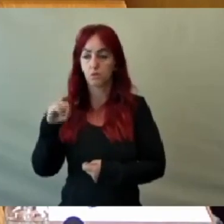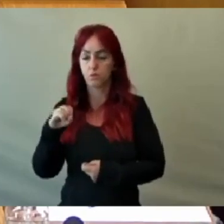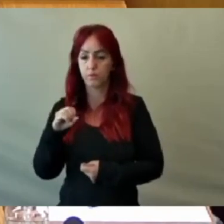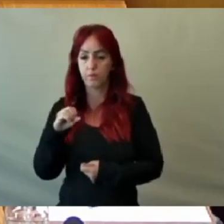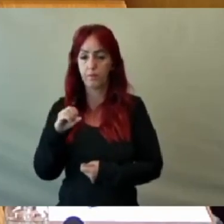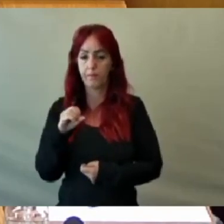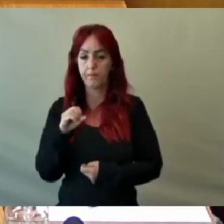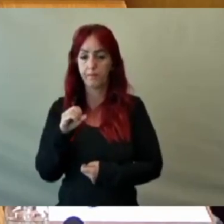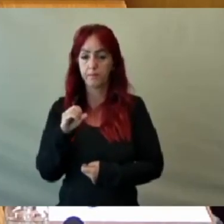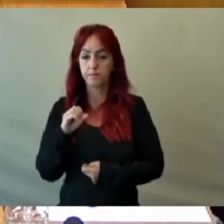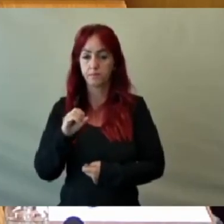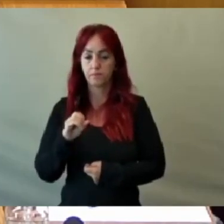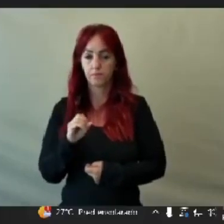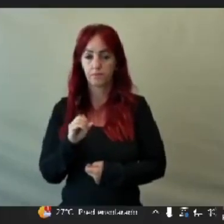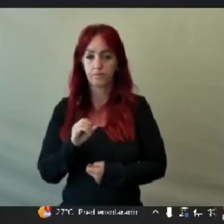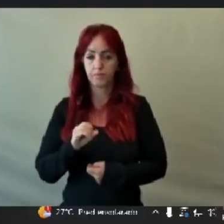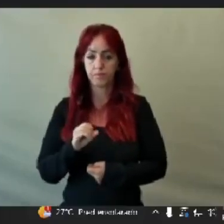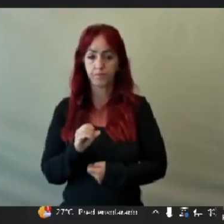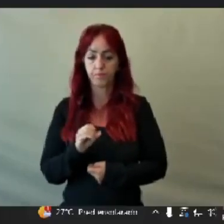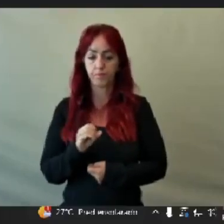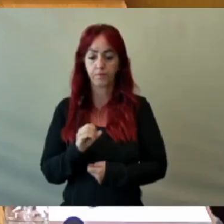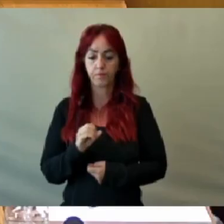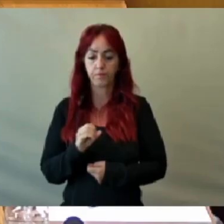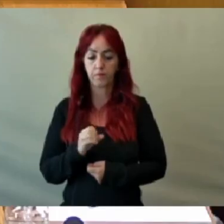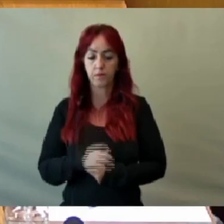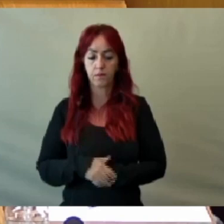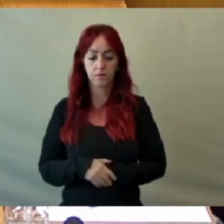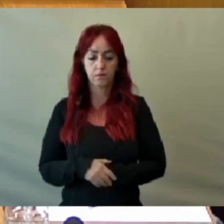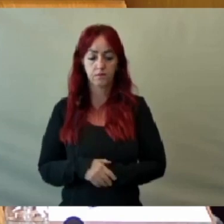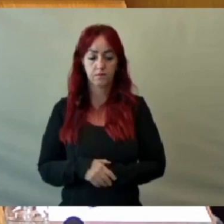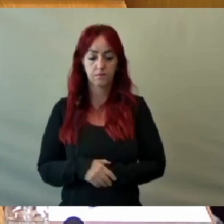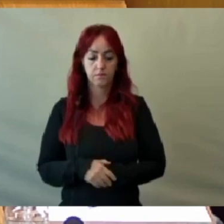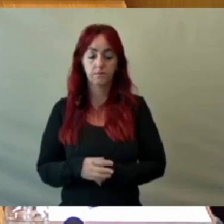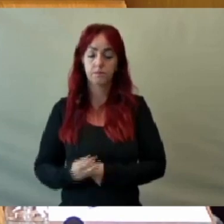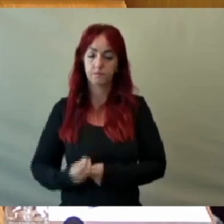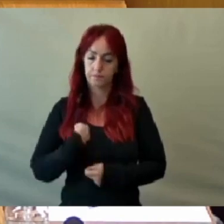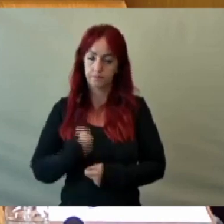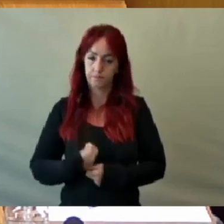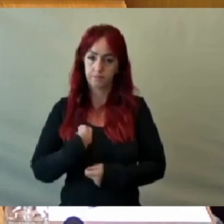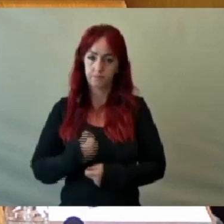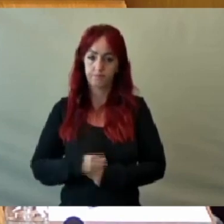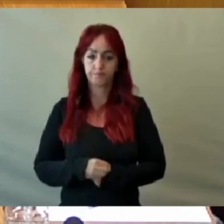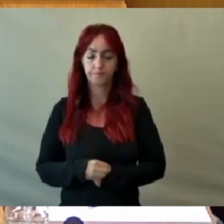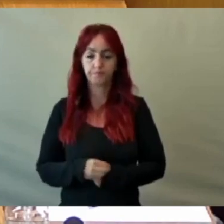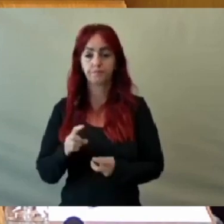Célio Frois. Presente, presente. Vereador Reinaldo Gomes.